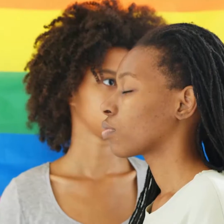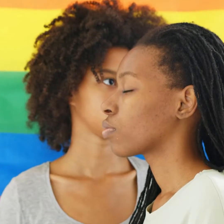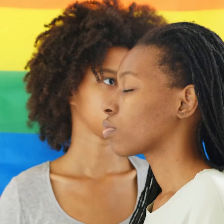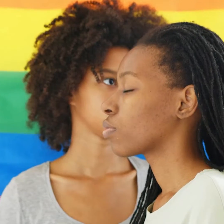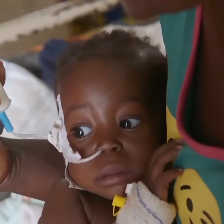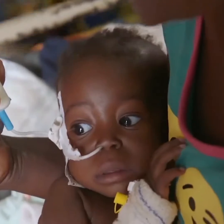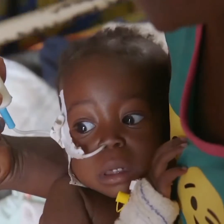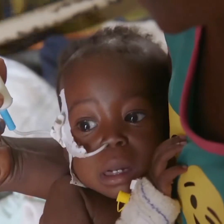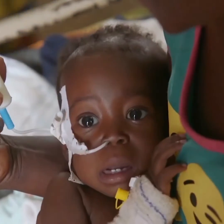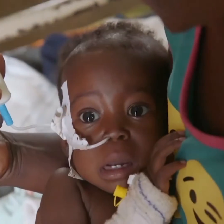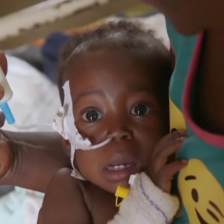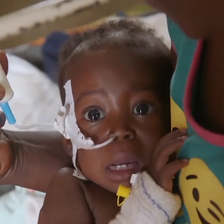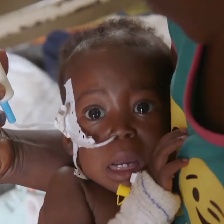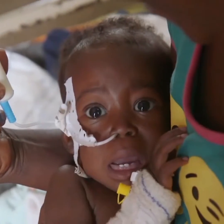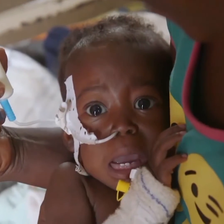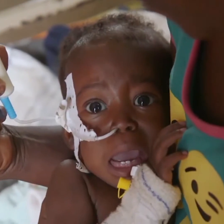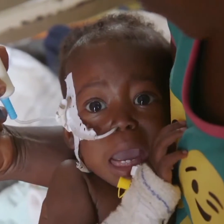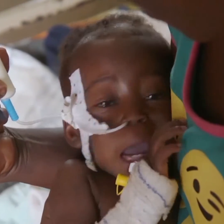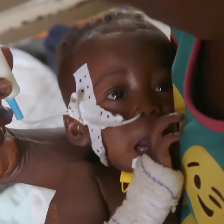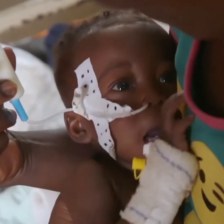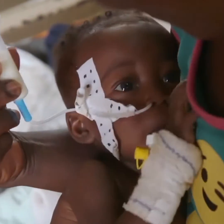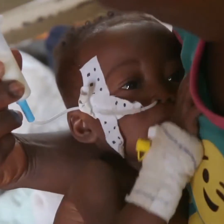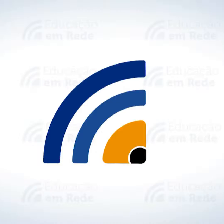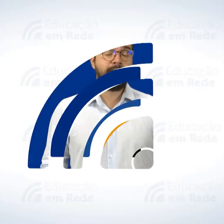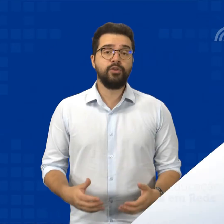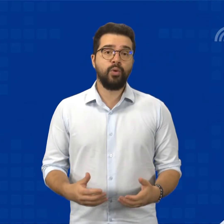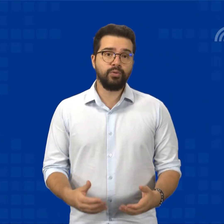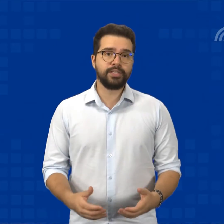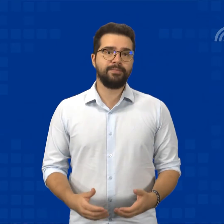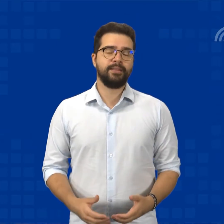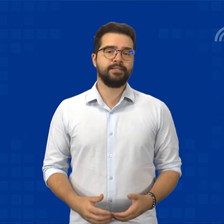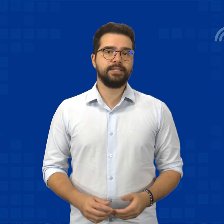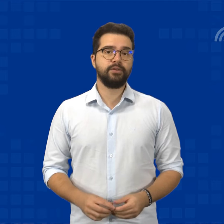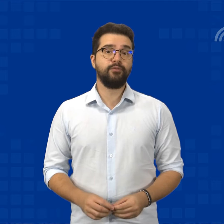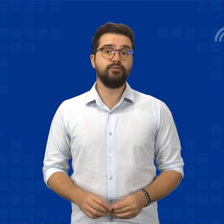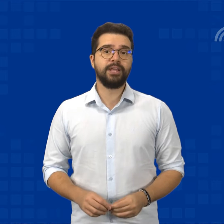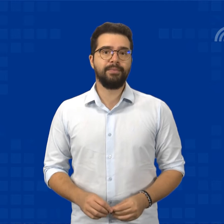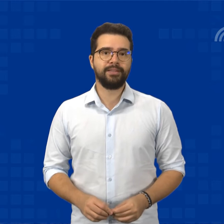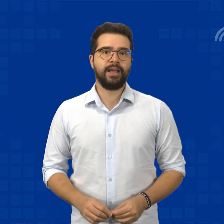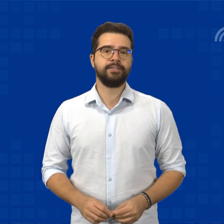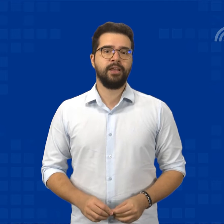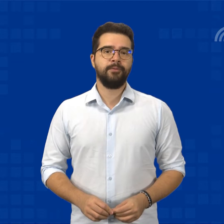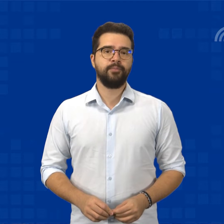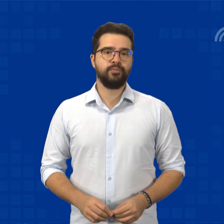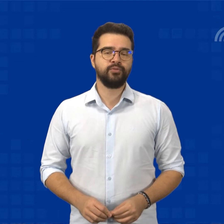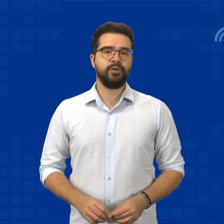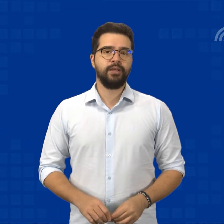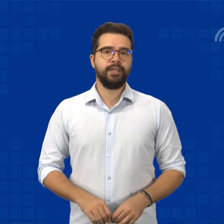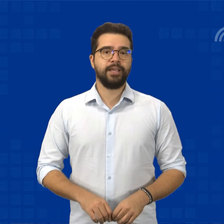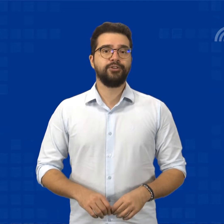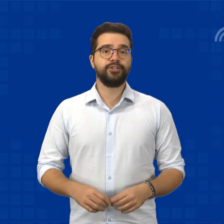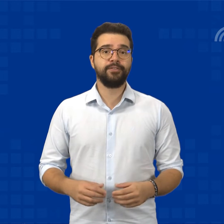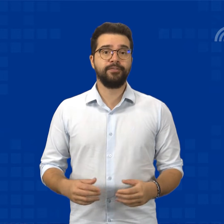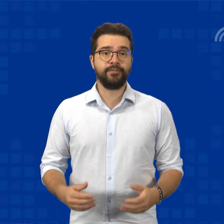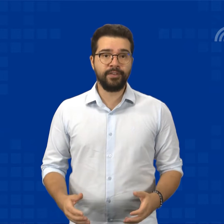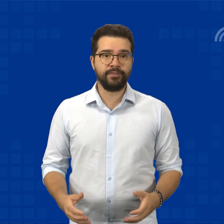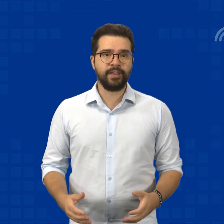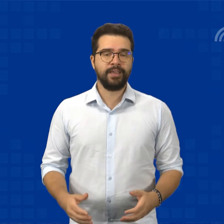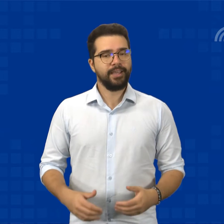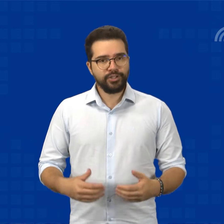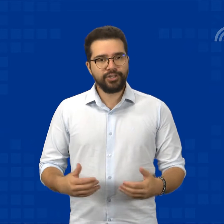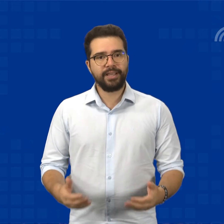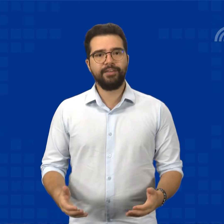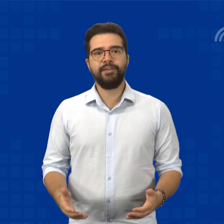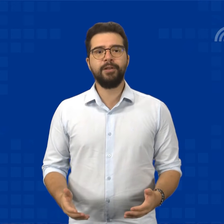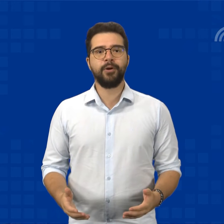de gênero, saúde, educação de qualidade para todo mundo, entre outras metas que são fundamentais para o mundo em que a gente vive